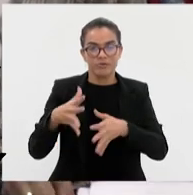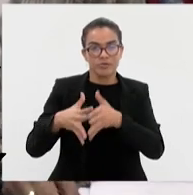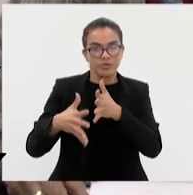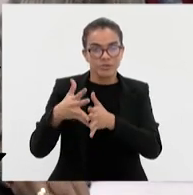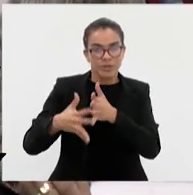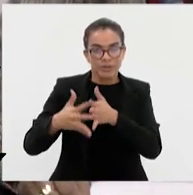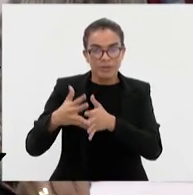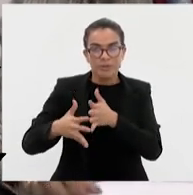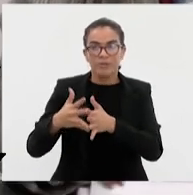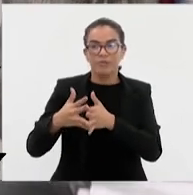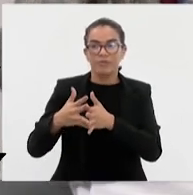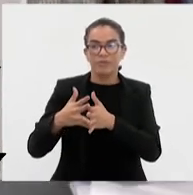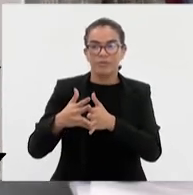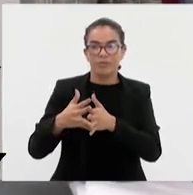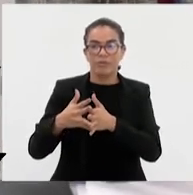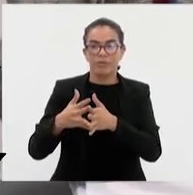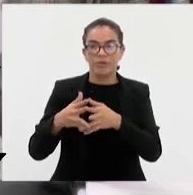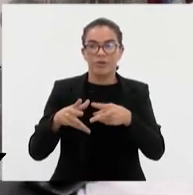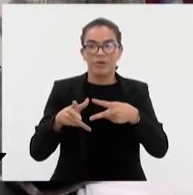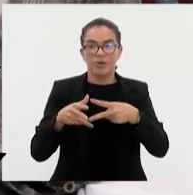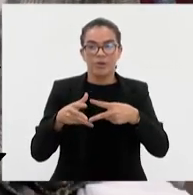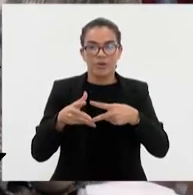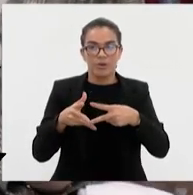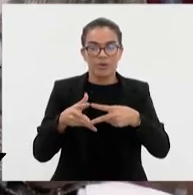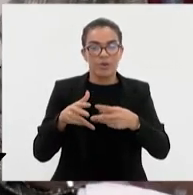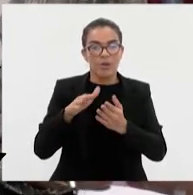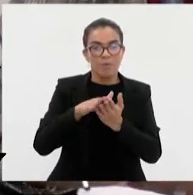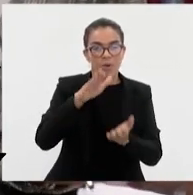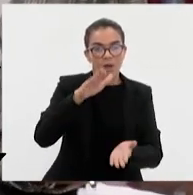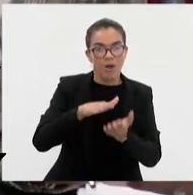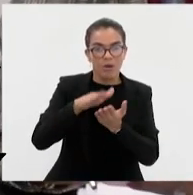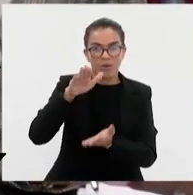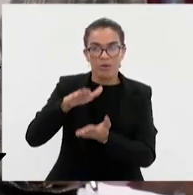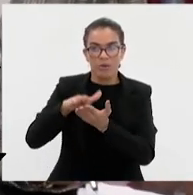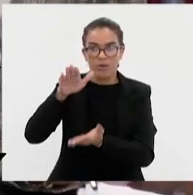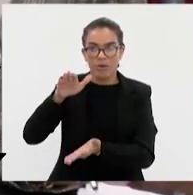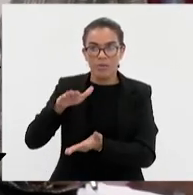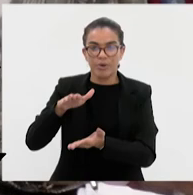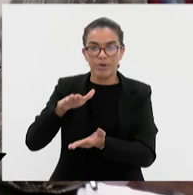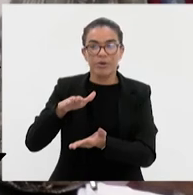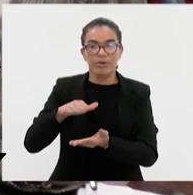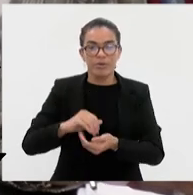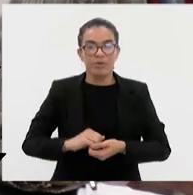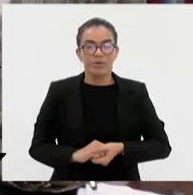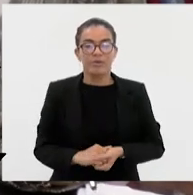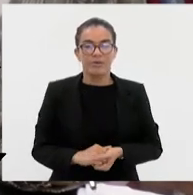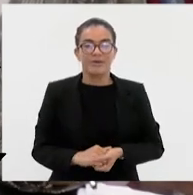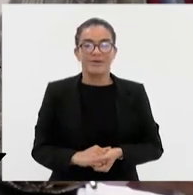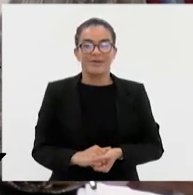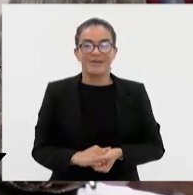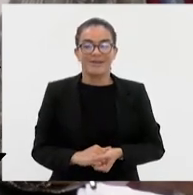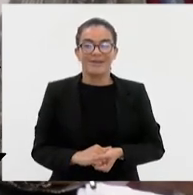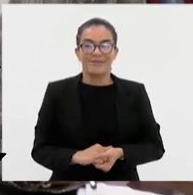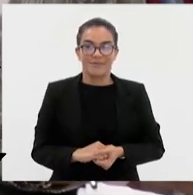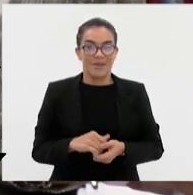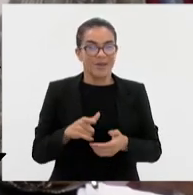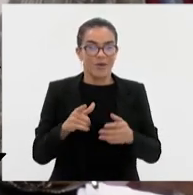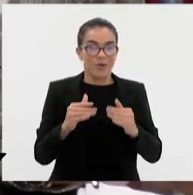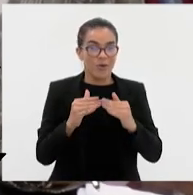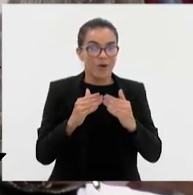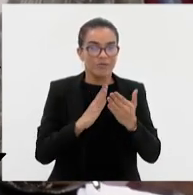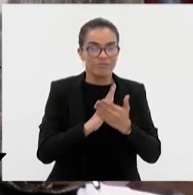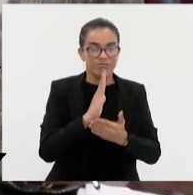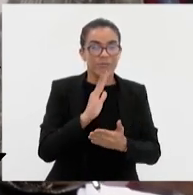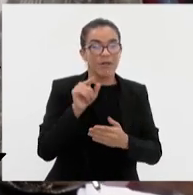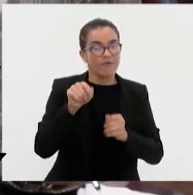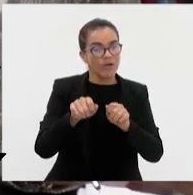pela prejudicabilidade, que são os projetos, o bloco, vamos votar em bloco. Os que aprovam, então, gostaria de colocar em